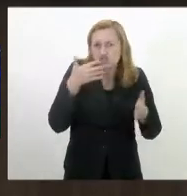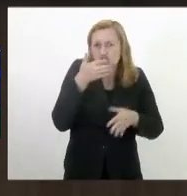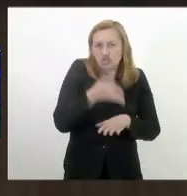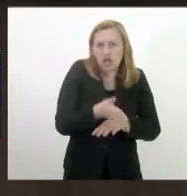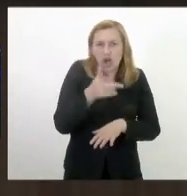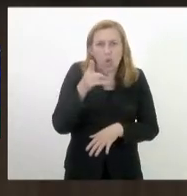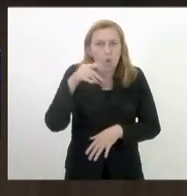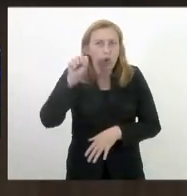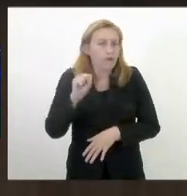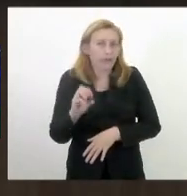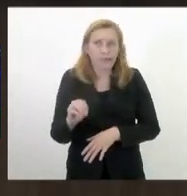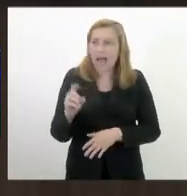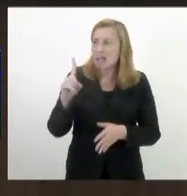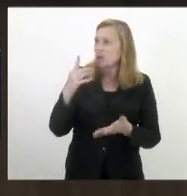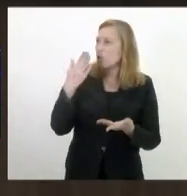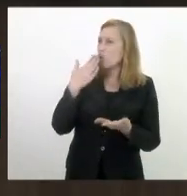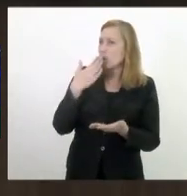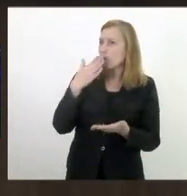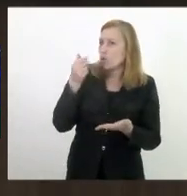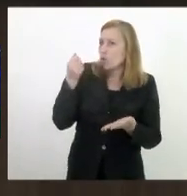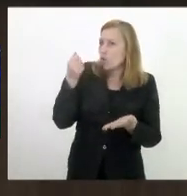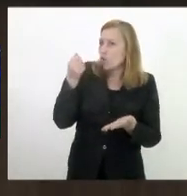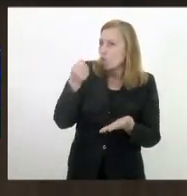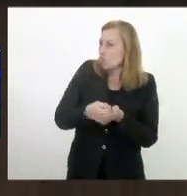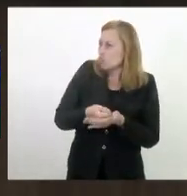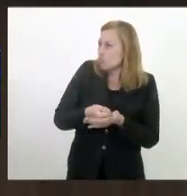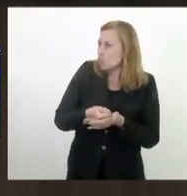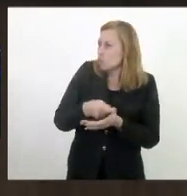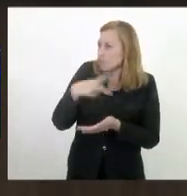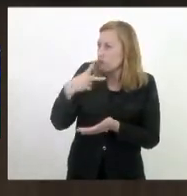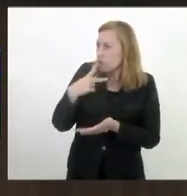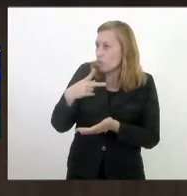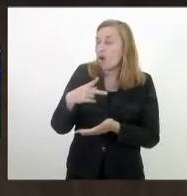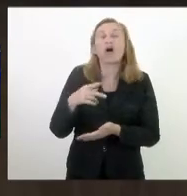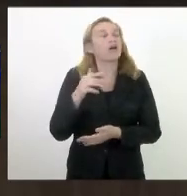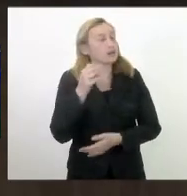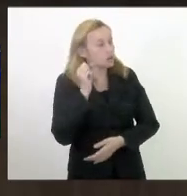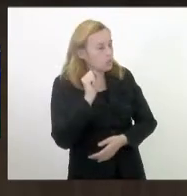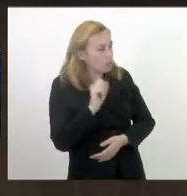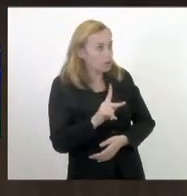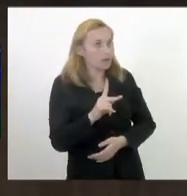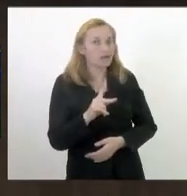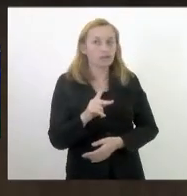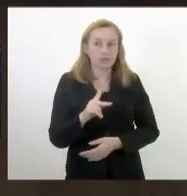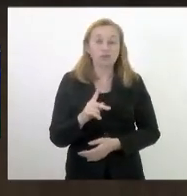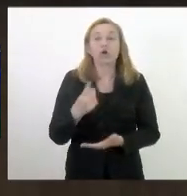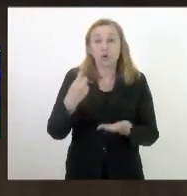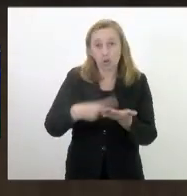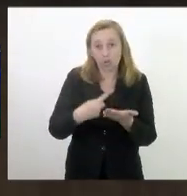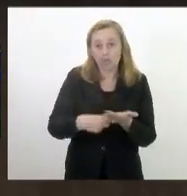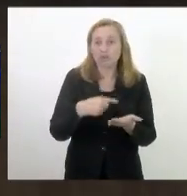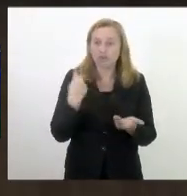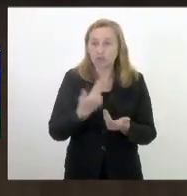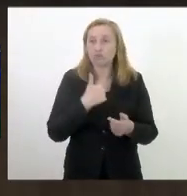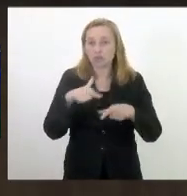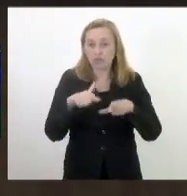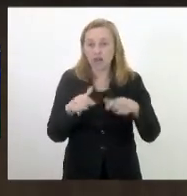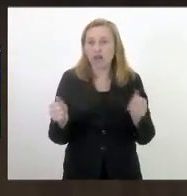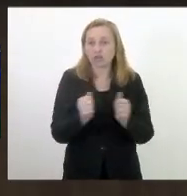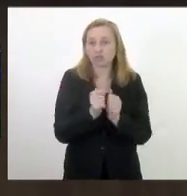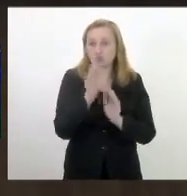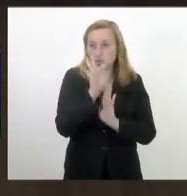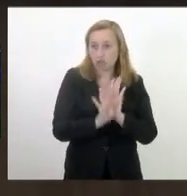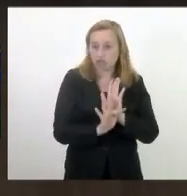80, não cumpriu o que falou. Para deixar isso bem... Está bem claro, está claro. Só isso, senhor presidente, ok? Há um compromisso, vamos trabalhar, e que o texto